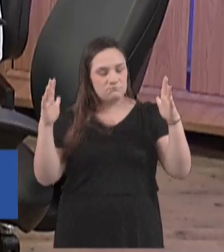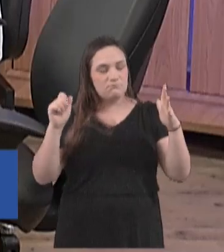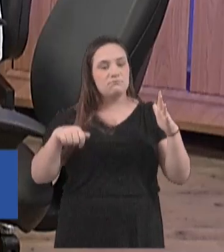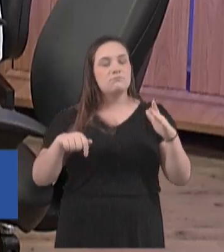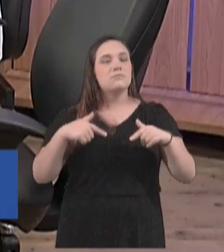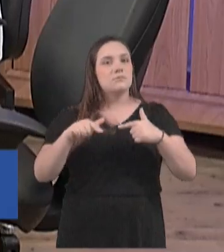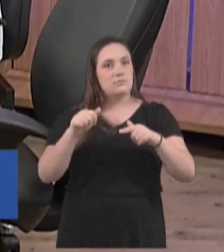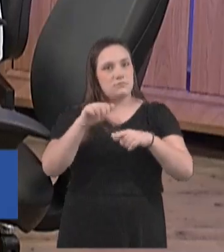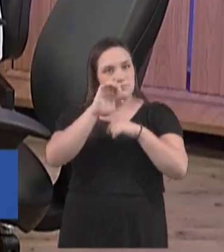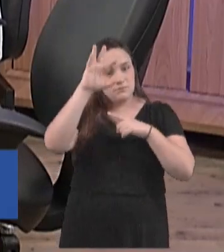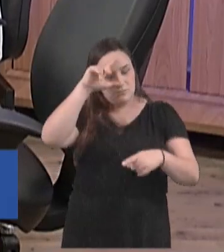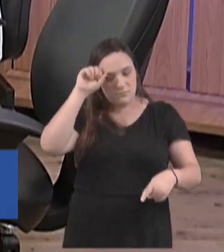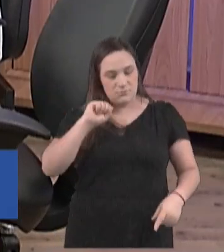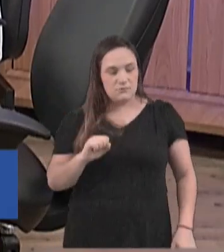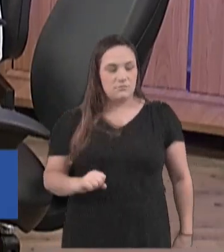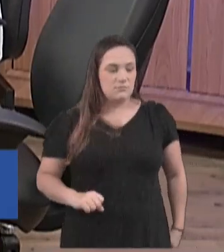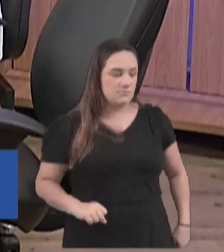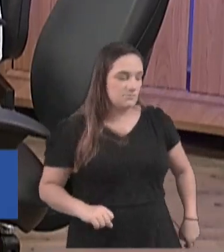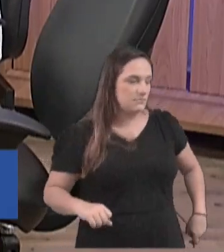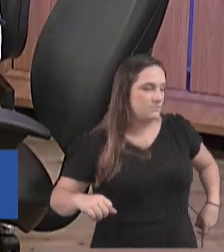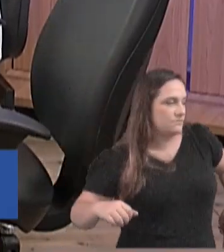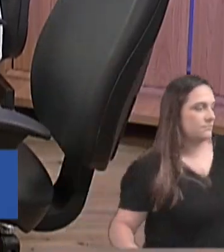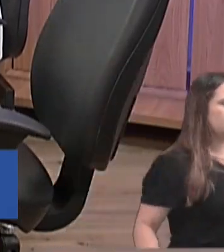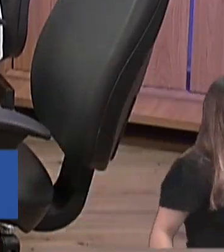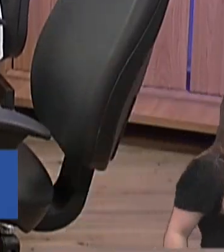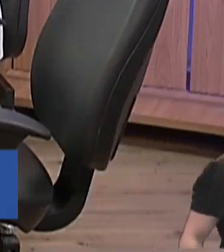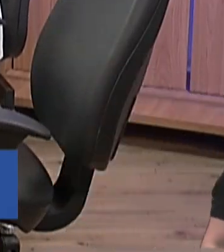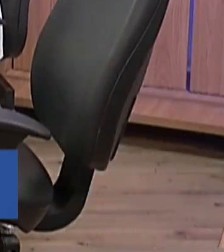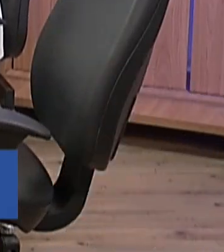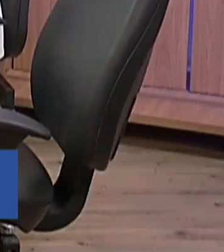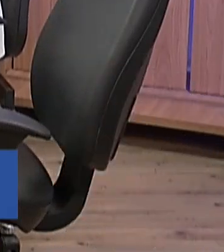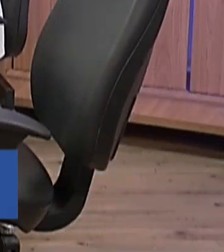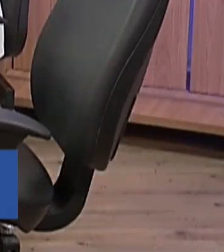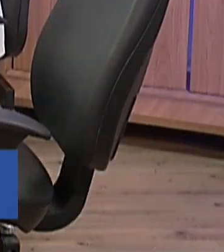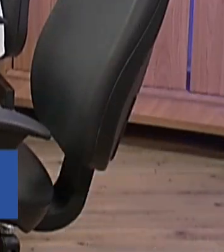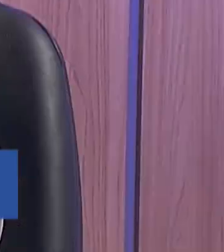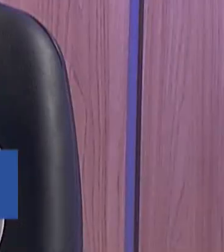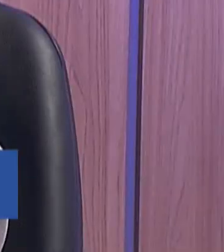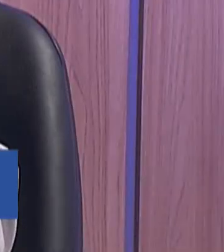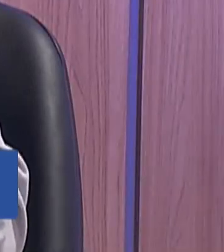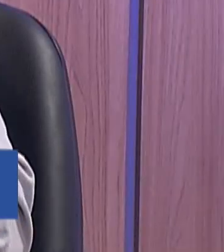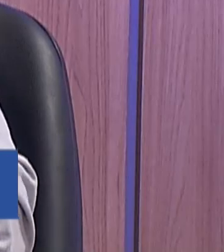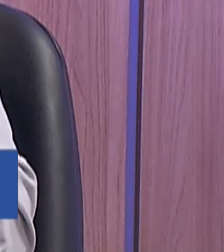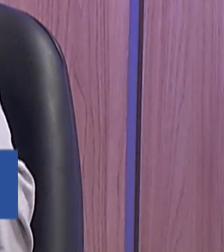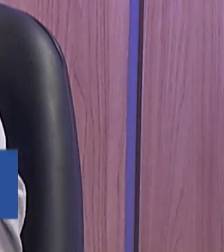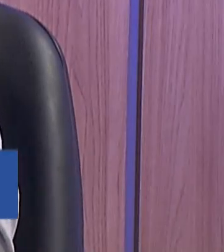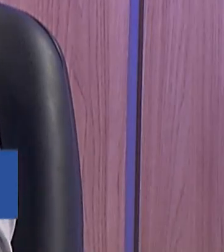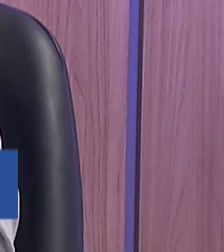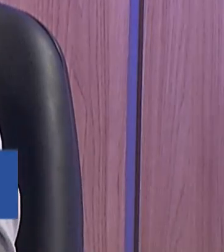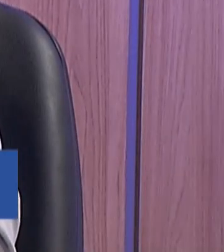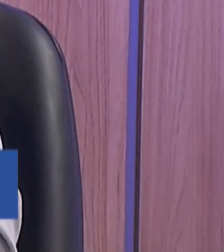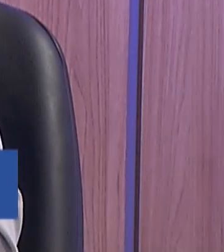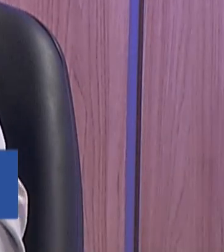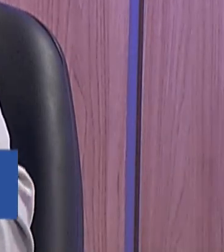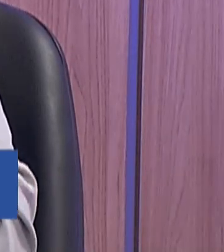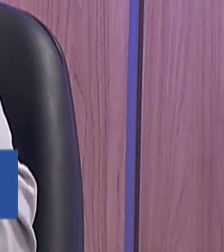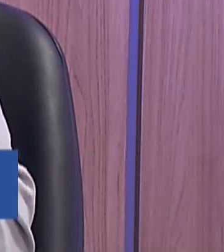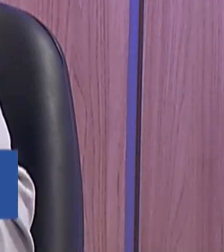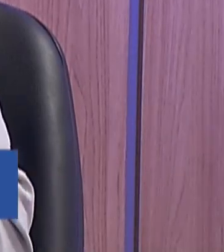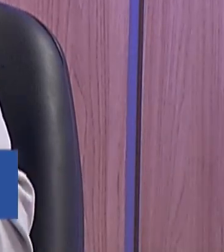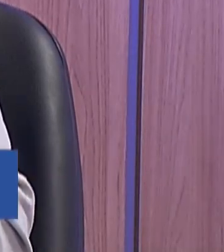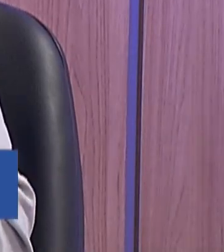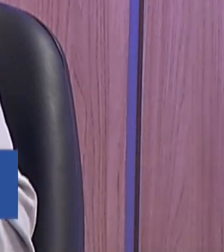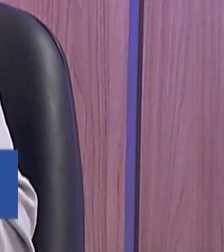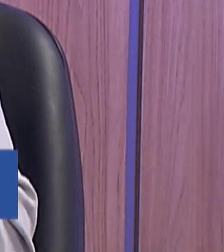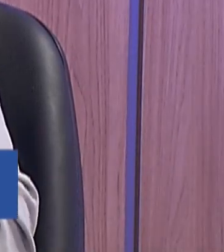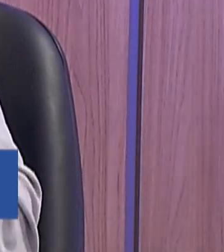ações tomadas aqui em Mato Grosso do Sul. Bom, então, daqui a pouquinho a gente tem então o início do Seminário Estadual da Água.